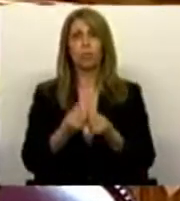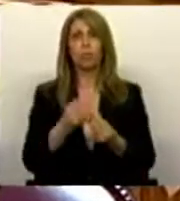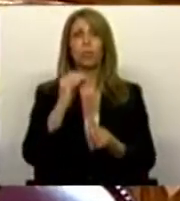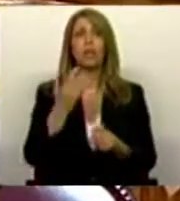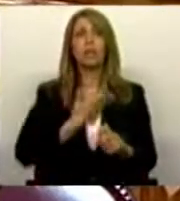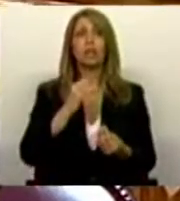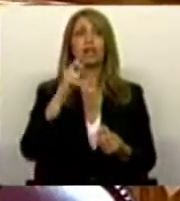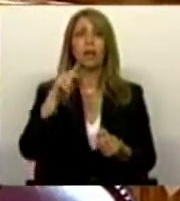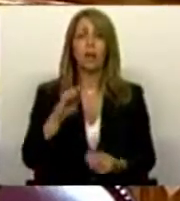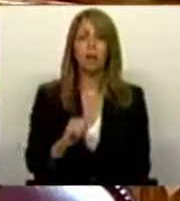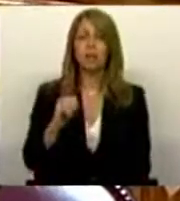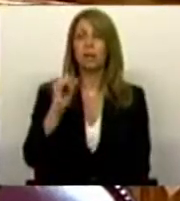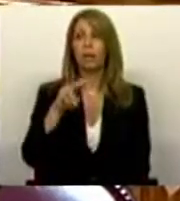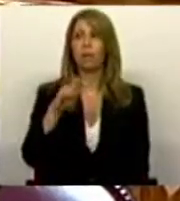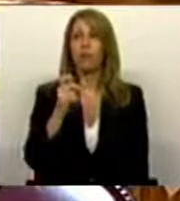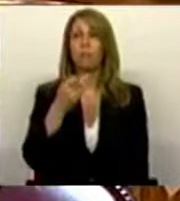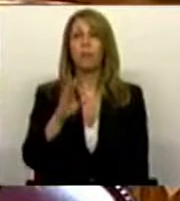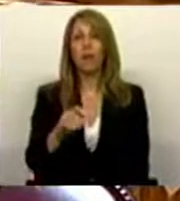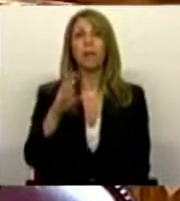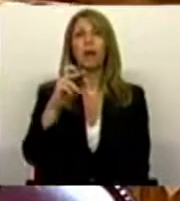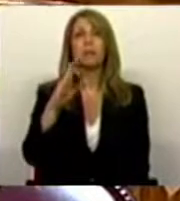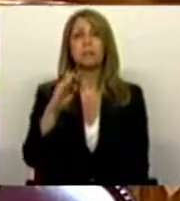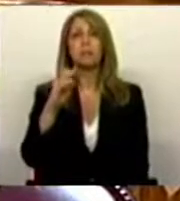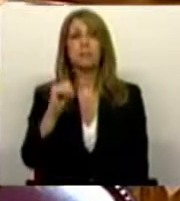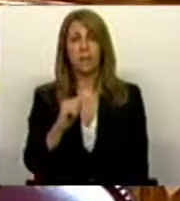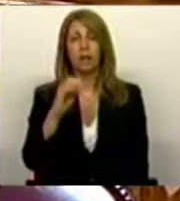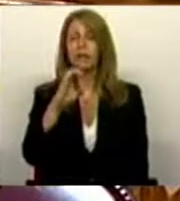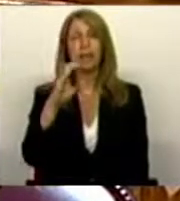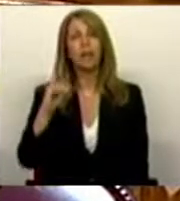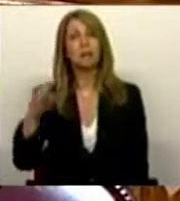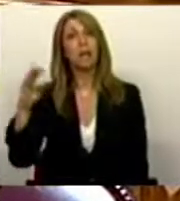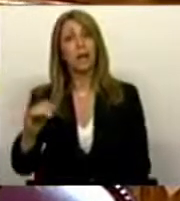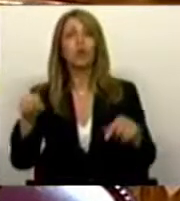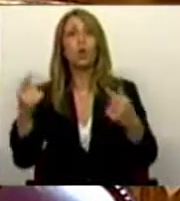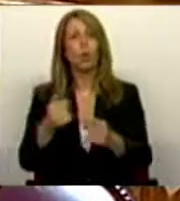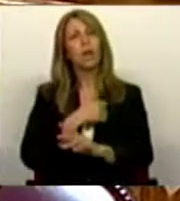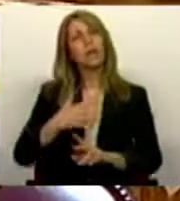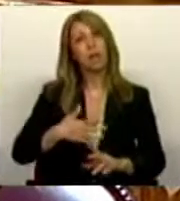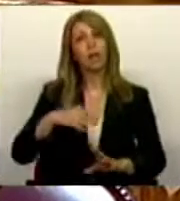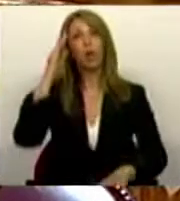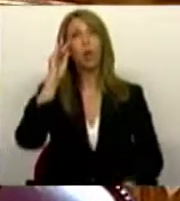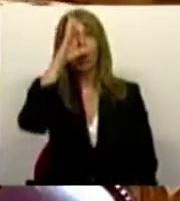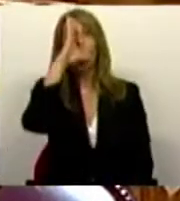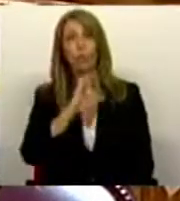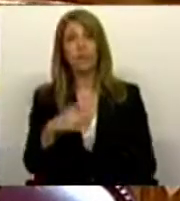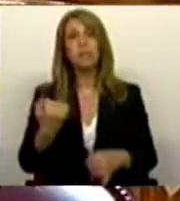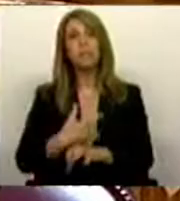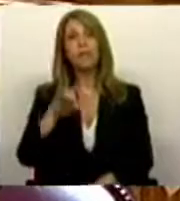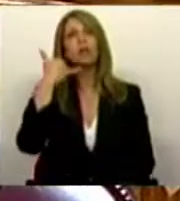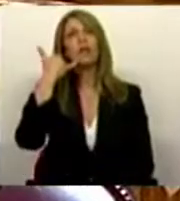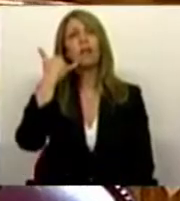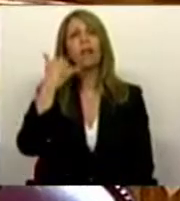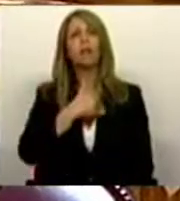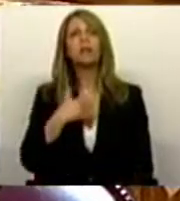Infarmed, com a SSS, com outras entidades. Recomenda-se ao Governo a promoção dos serviços de telesaúde. Ora, tem sido precisamente isso que tem